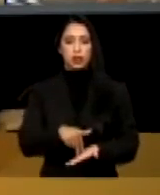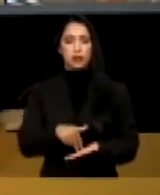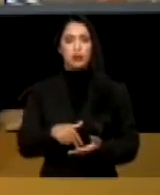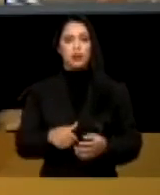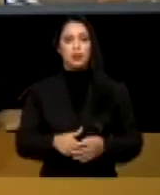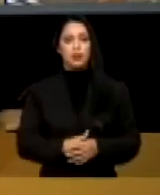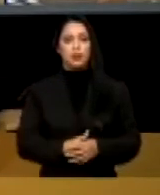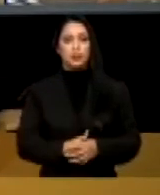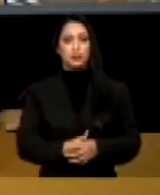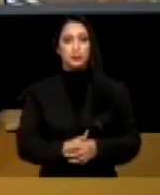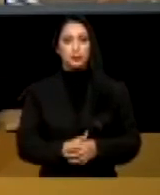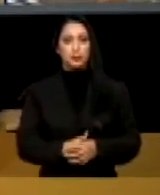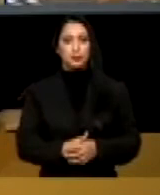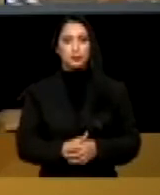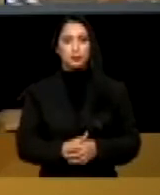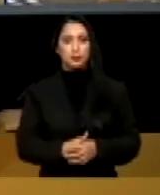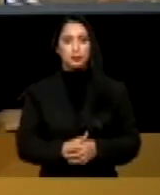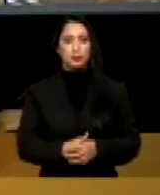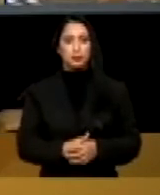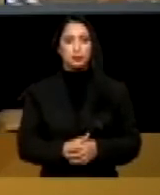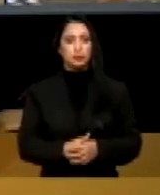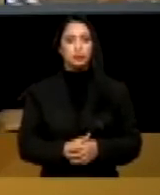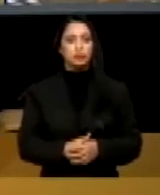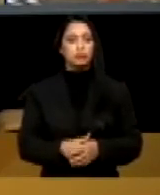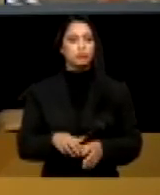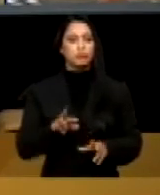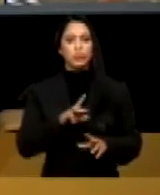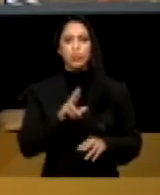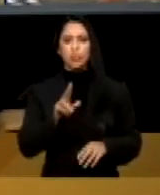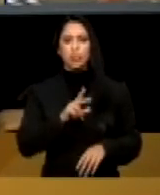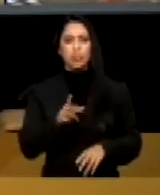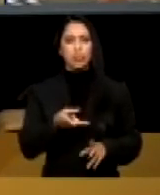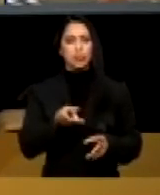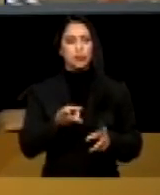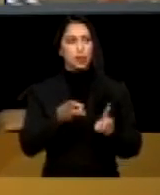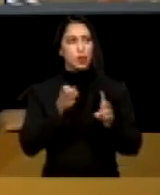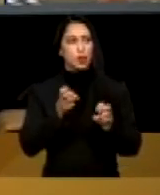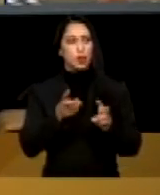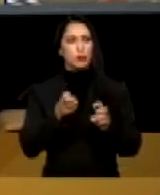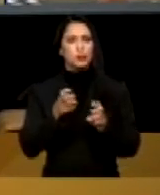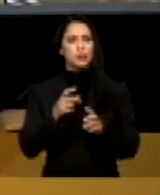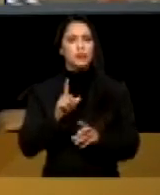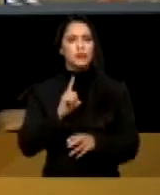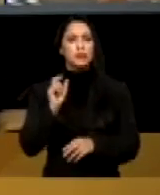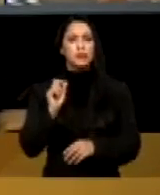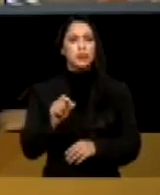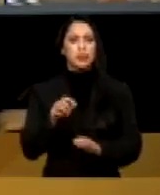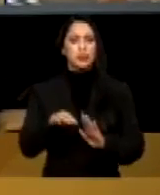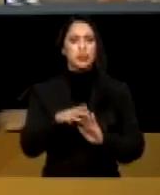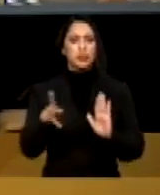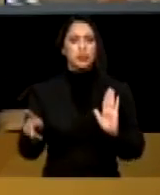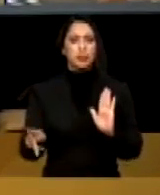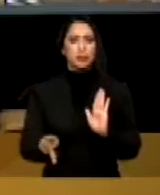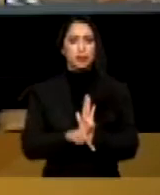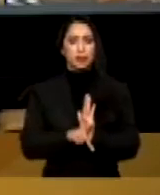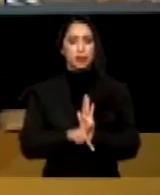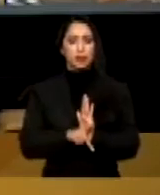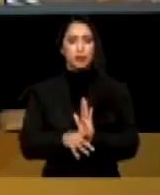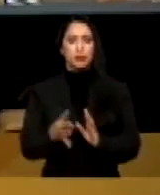no cargo, sustentou que não foram observados, quando da emanação da medida